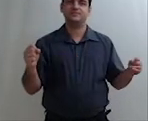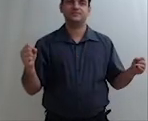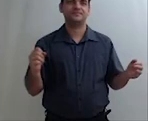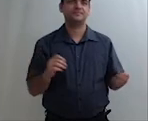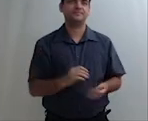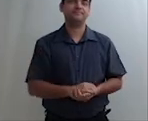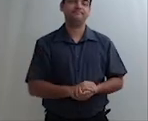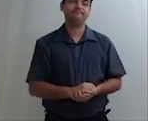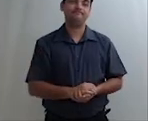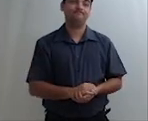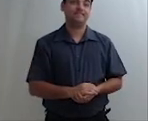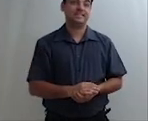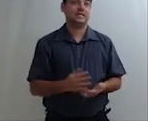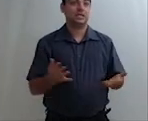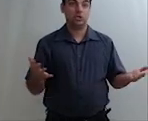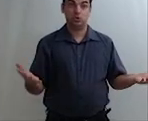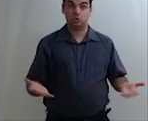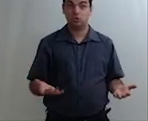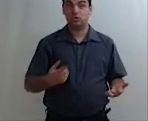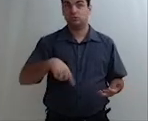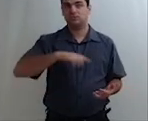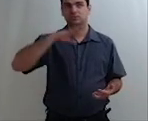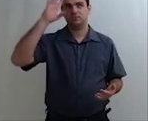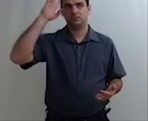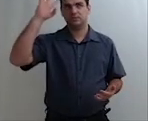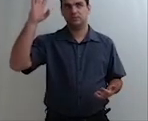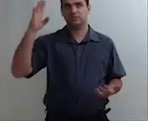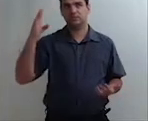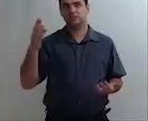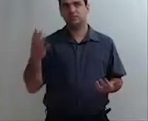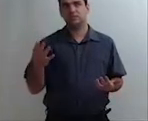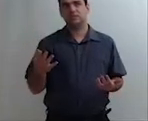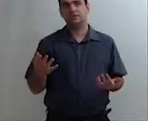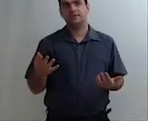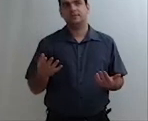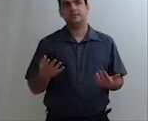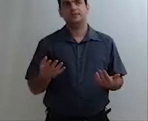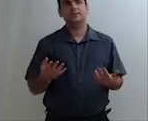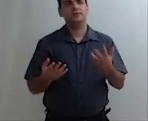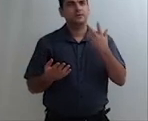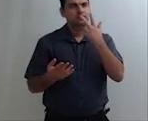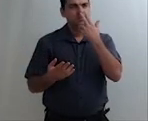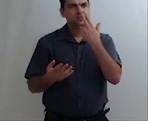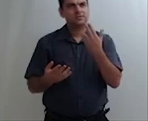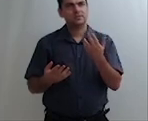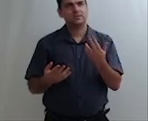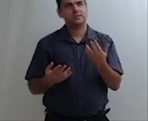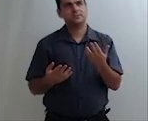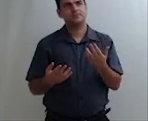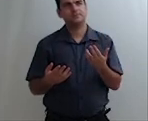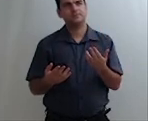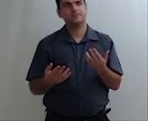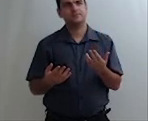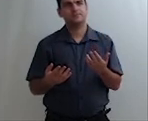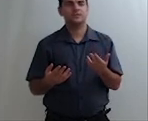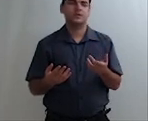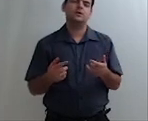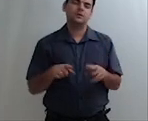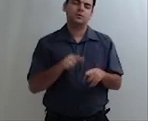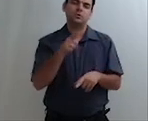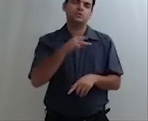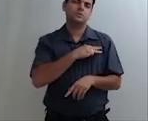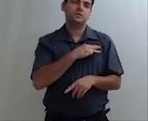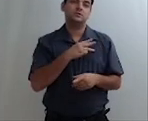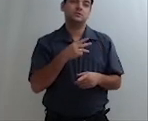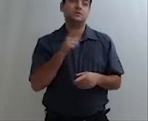grande aprendizado eh excelências o grande aprendizado eh Ministra Laurita vem